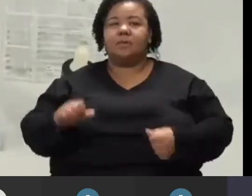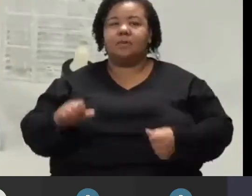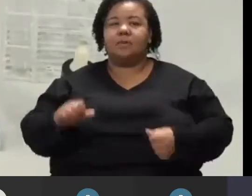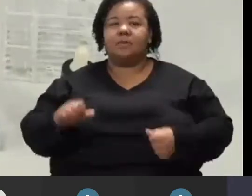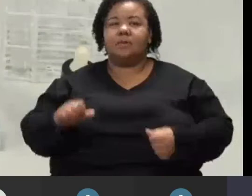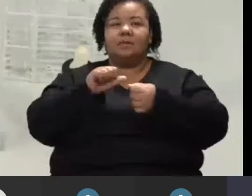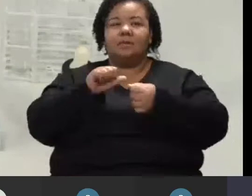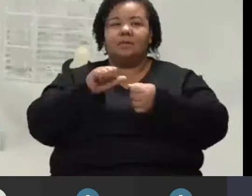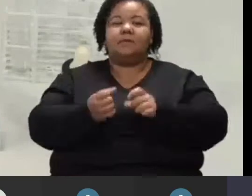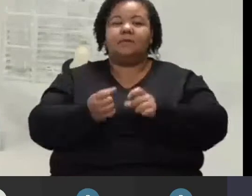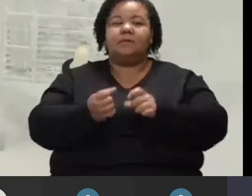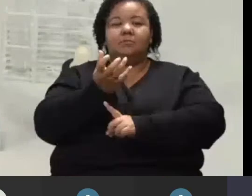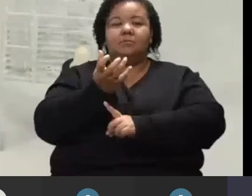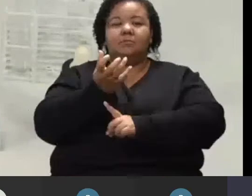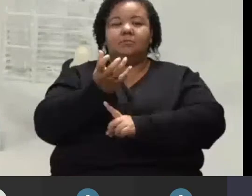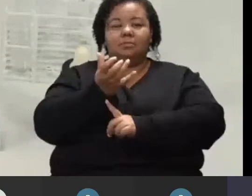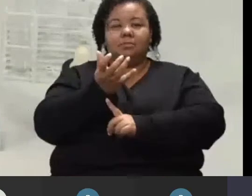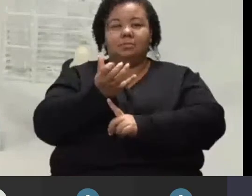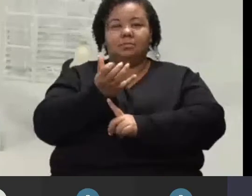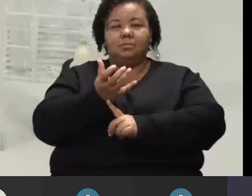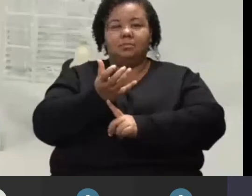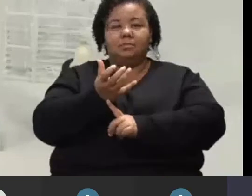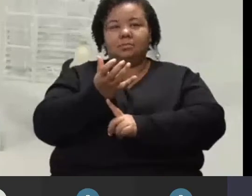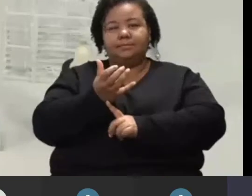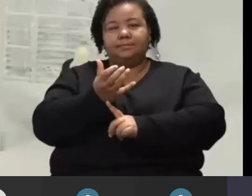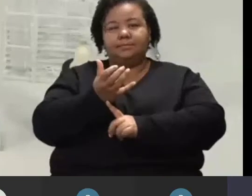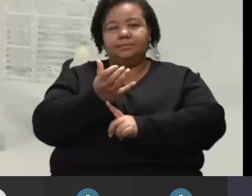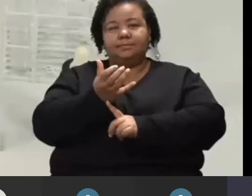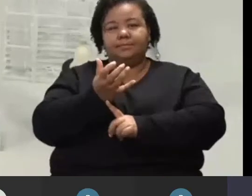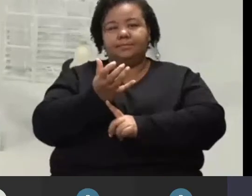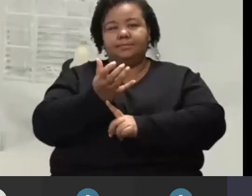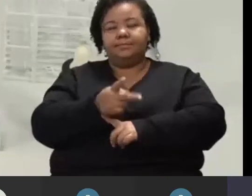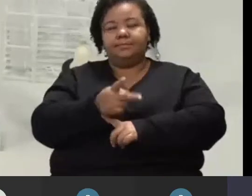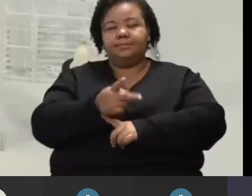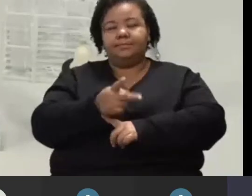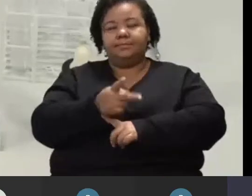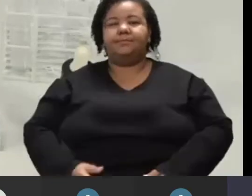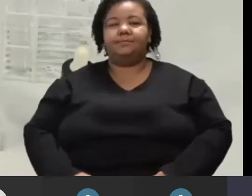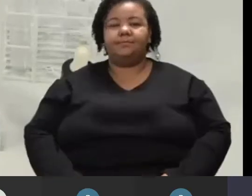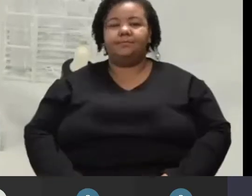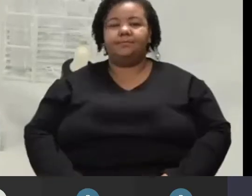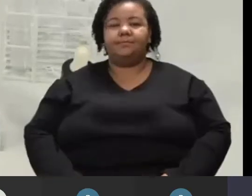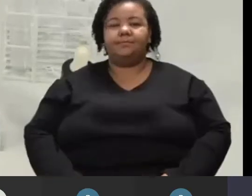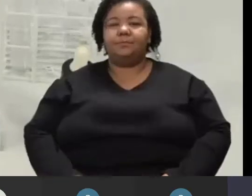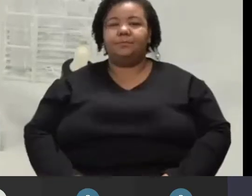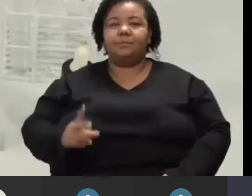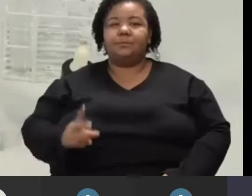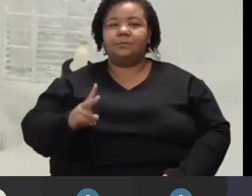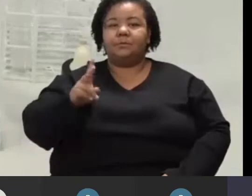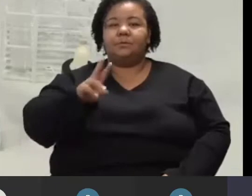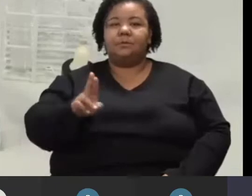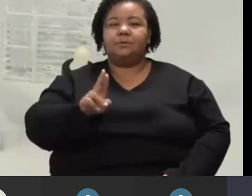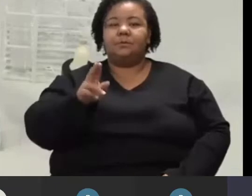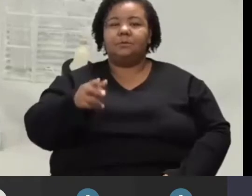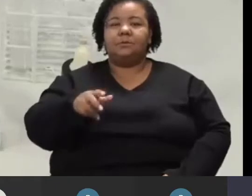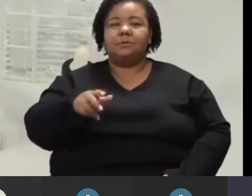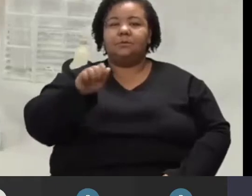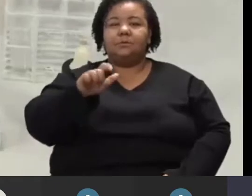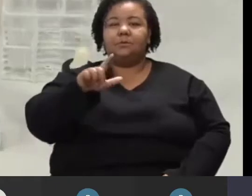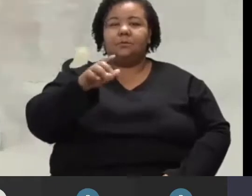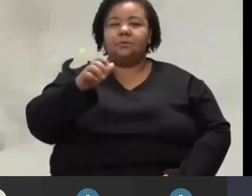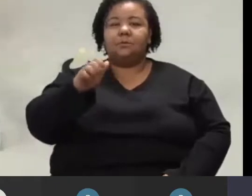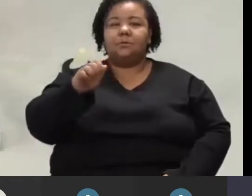flambagem dessa alça, Então, lembre-se, toda vez que você utiliza alça